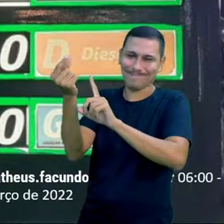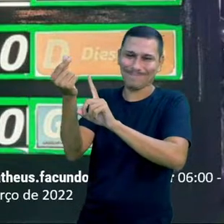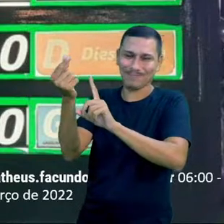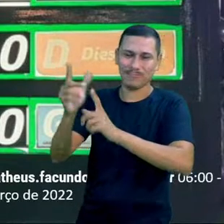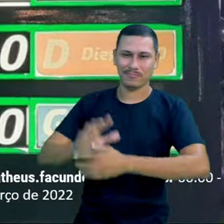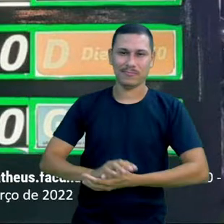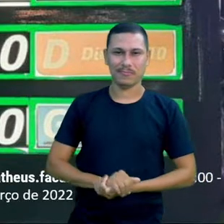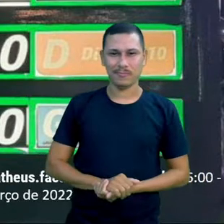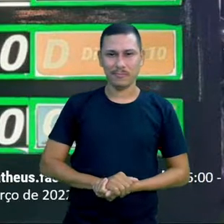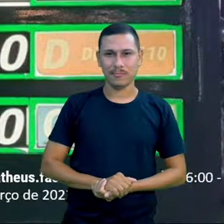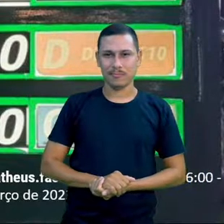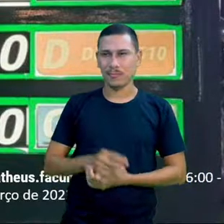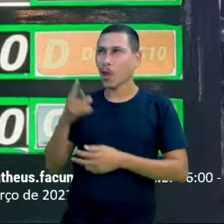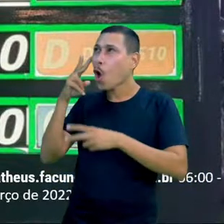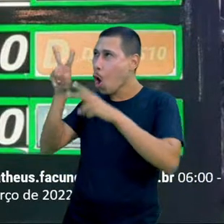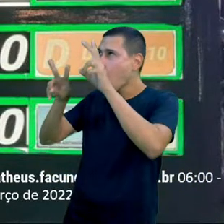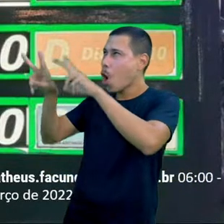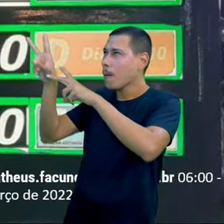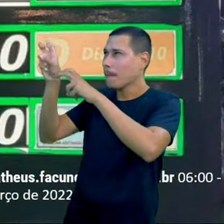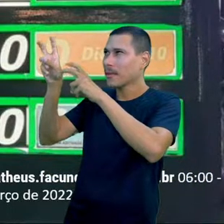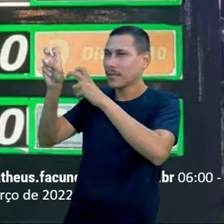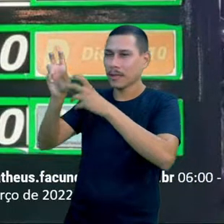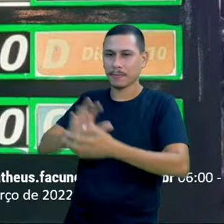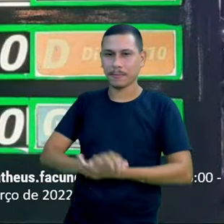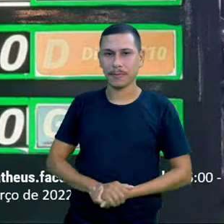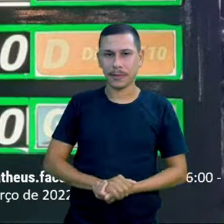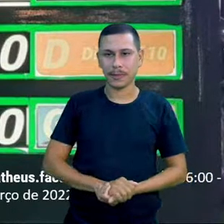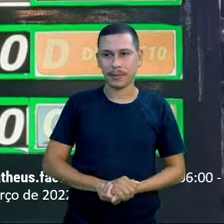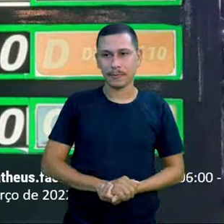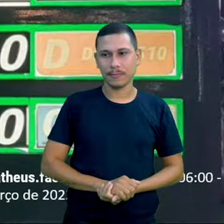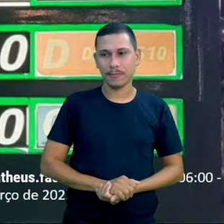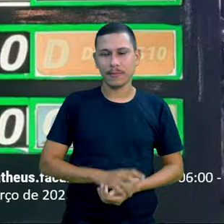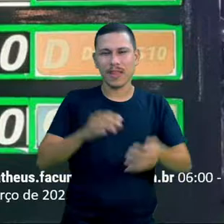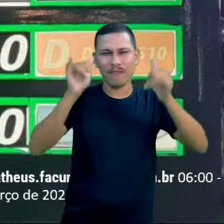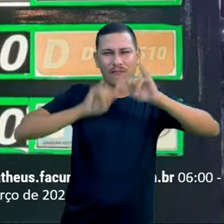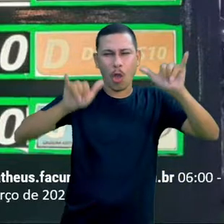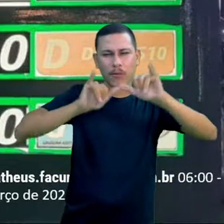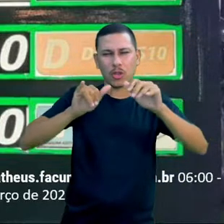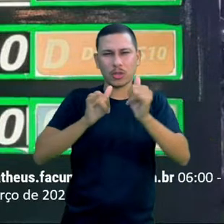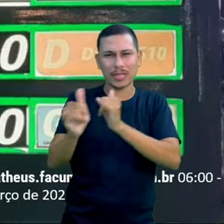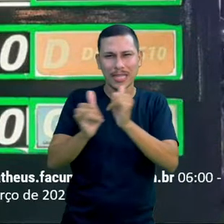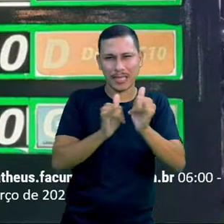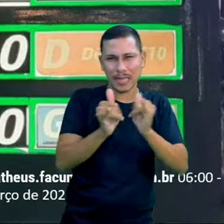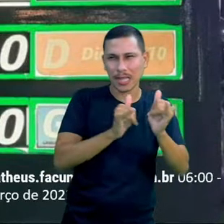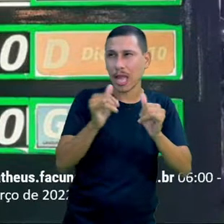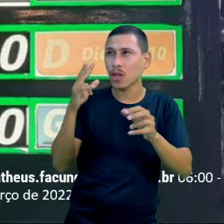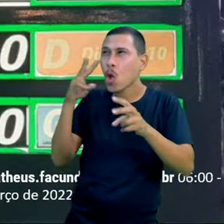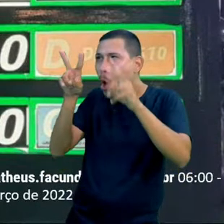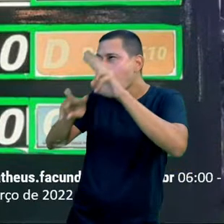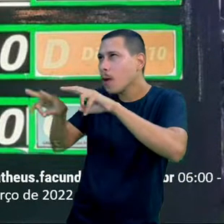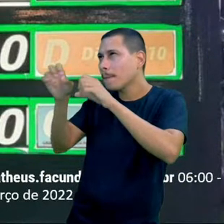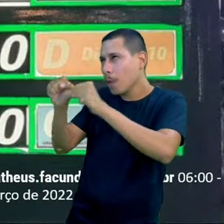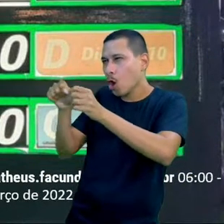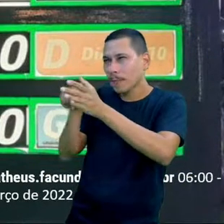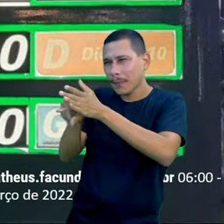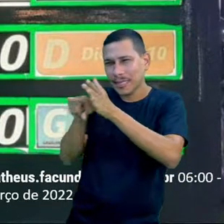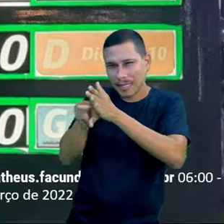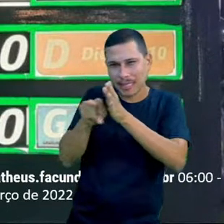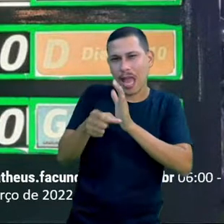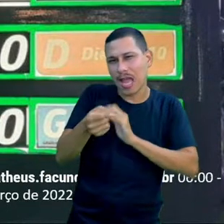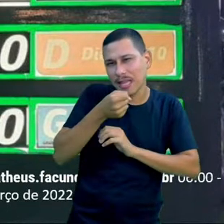preços. Olha aí, essa fonte foi pega da internet, está logo abaixo ali essa reportagem,